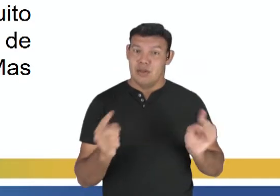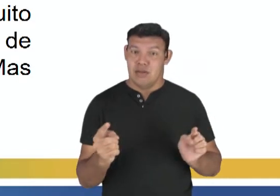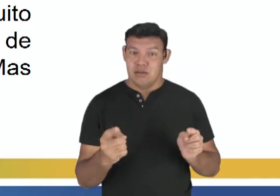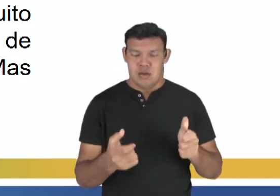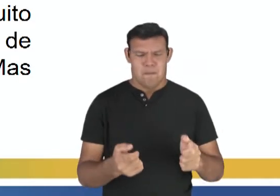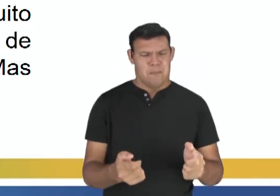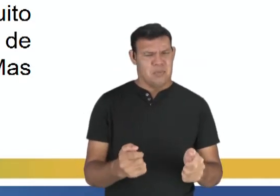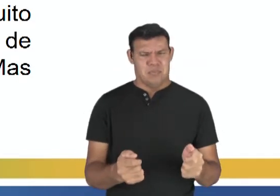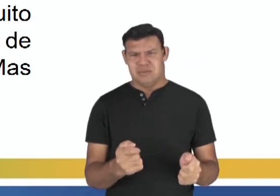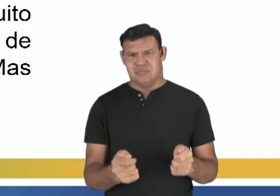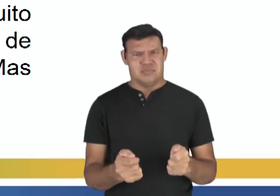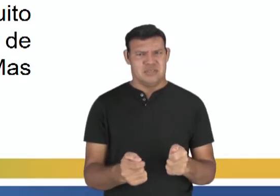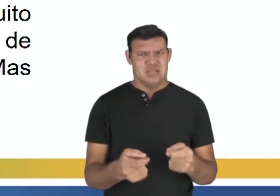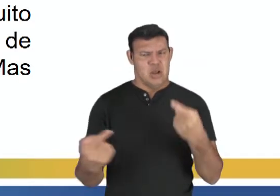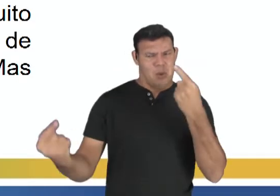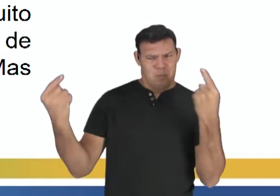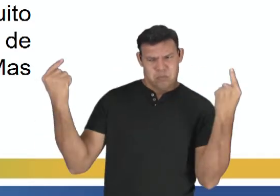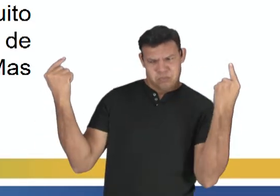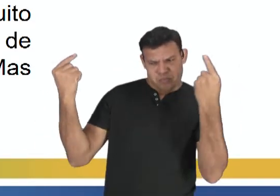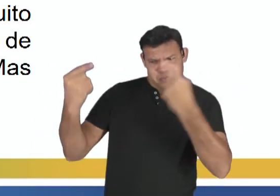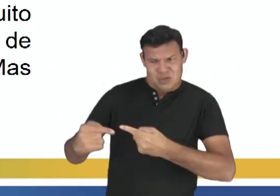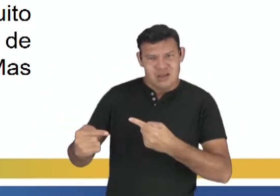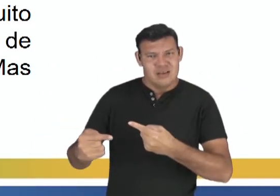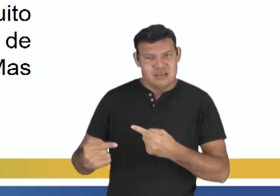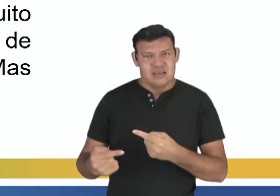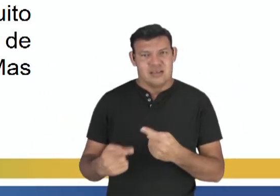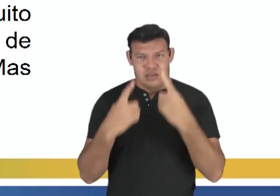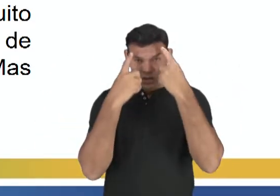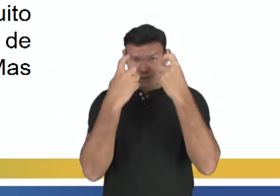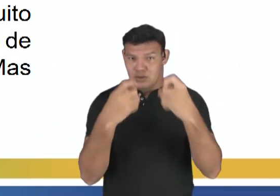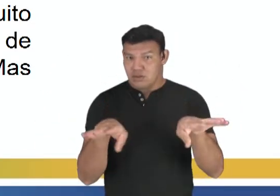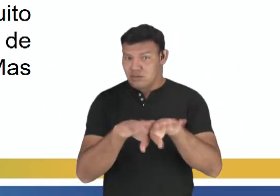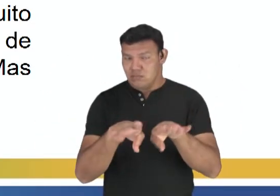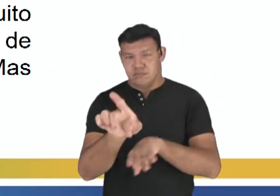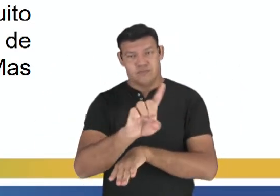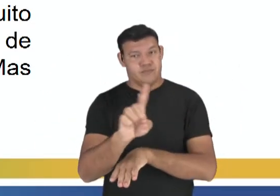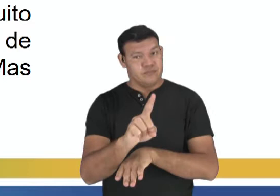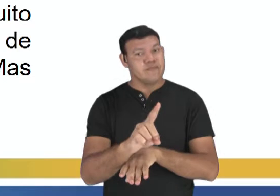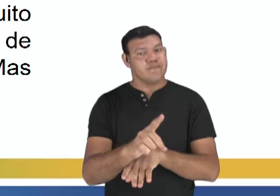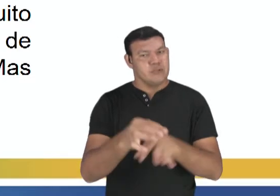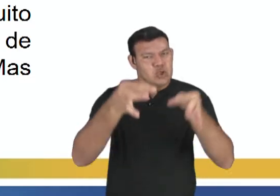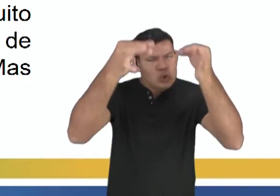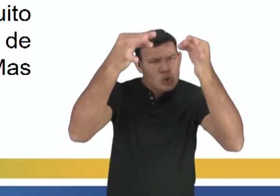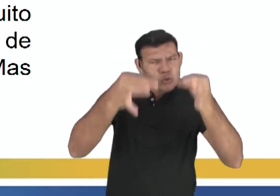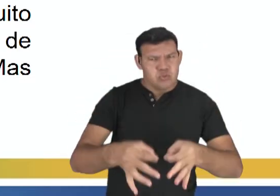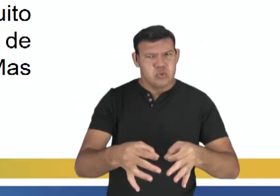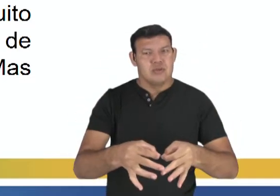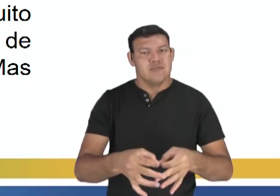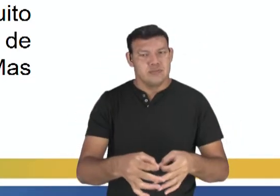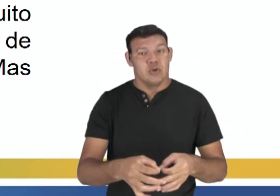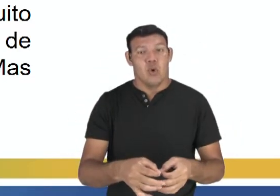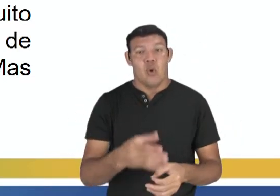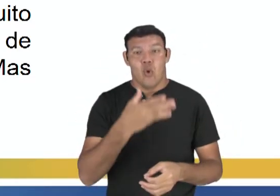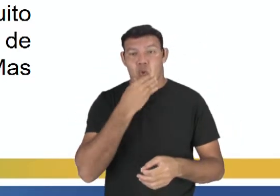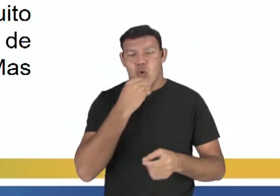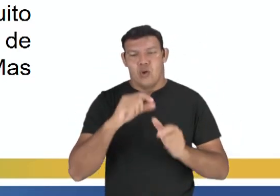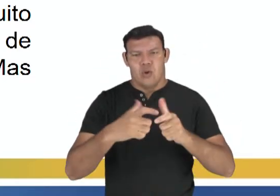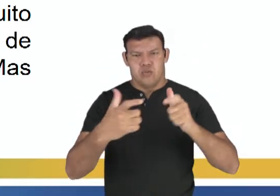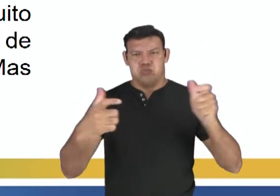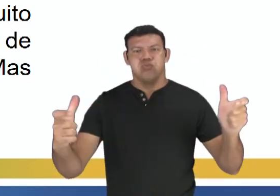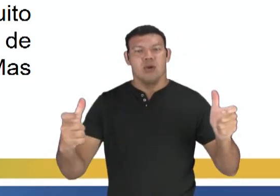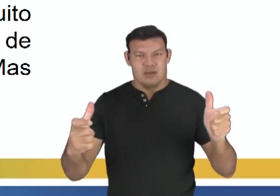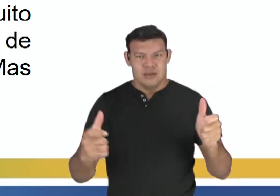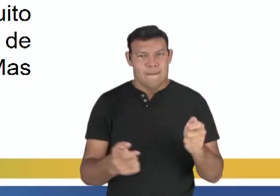não gostam de jogos muito competitivos e violentos, para justificar a presença massiva de homens no